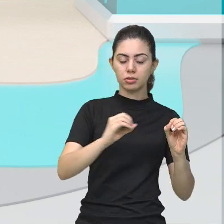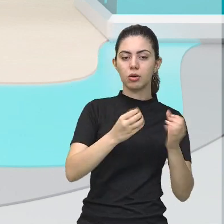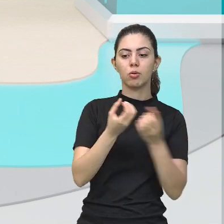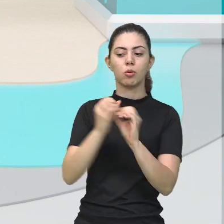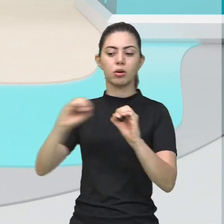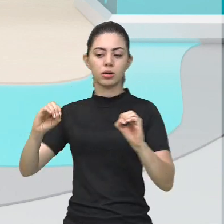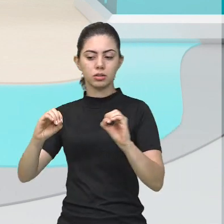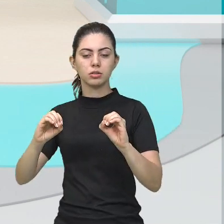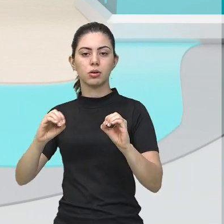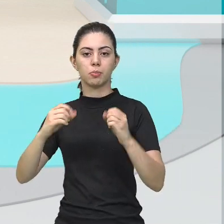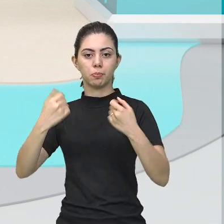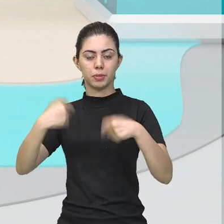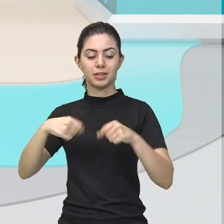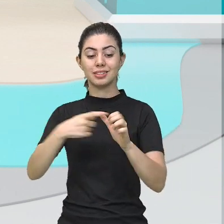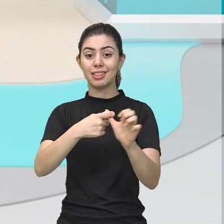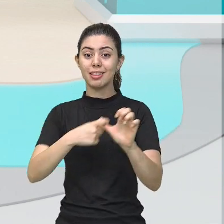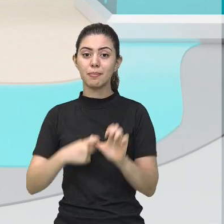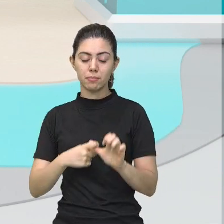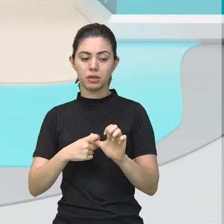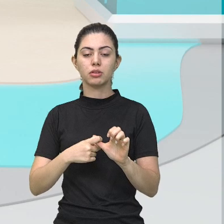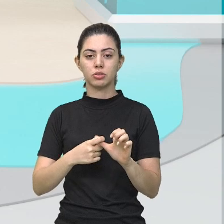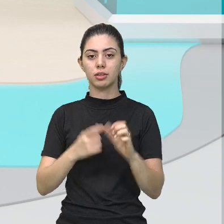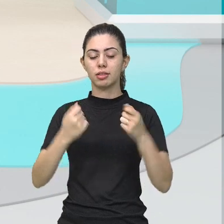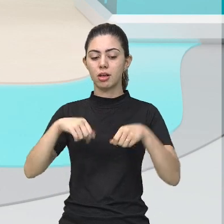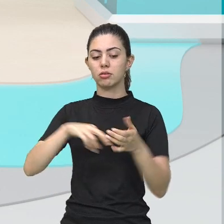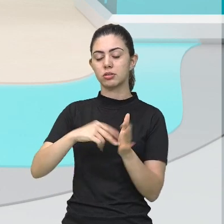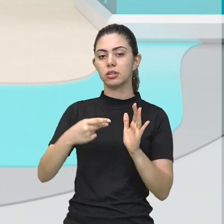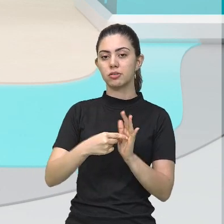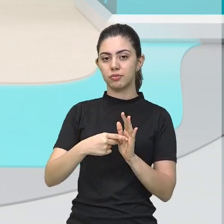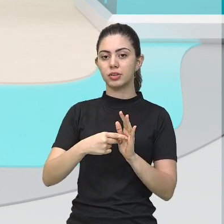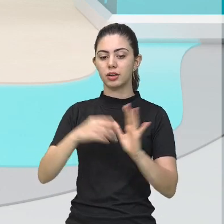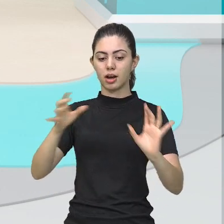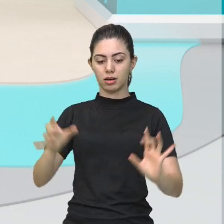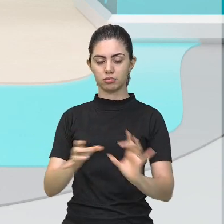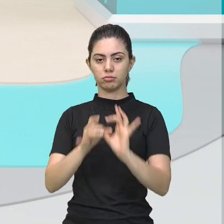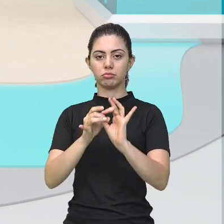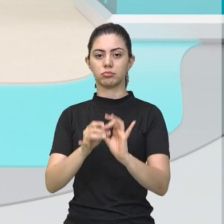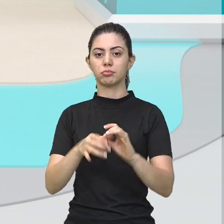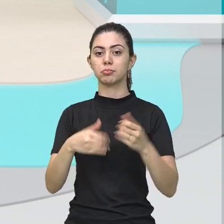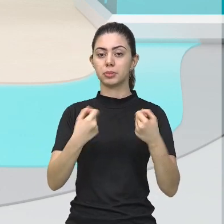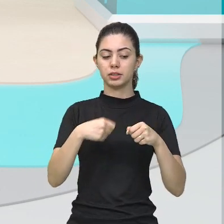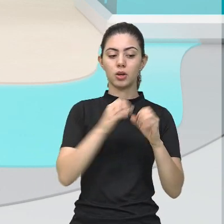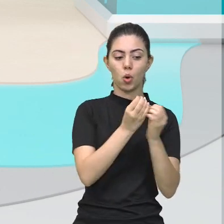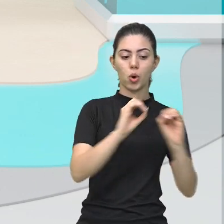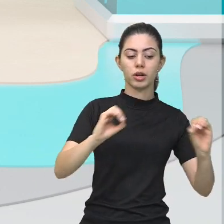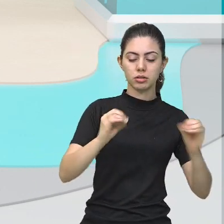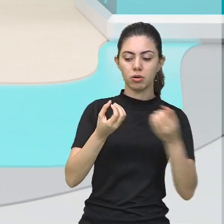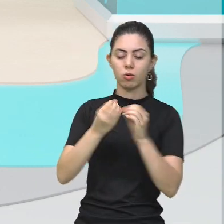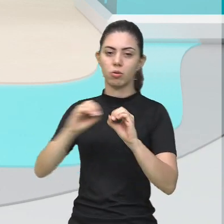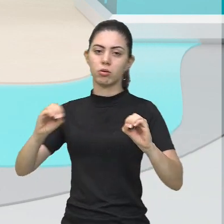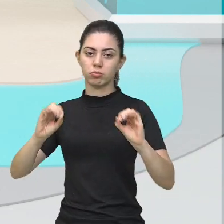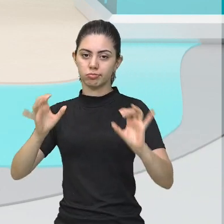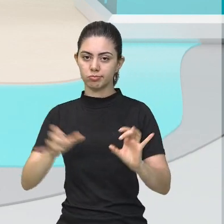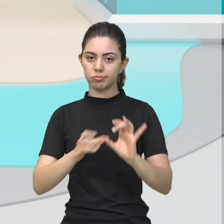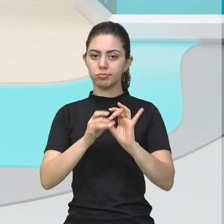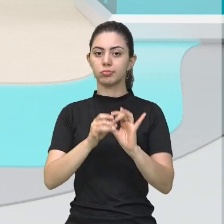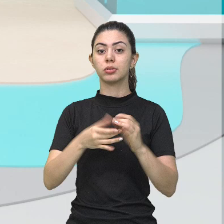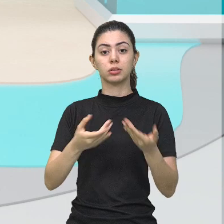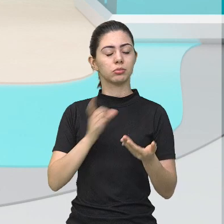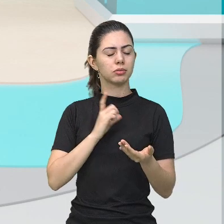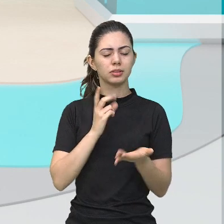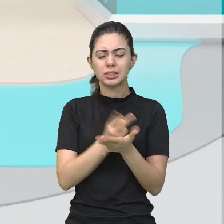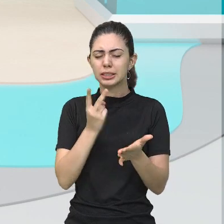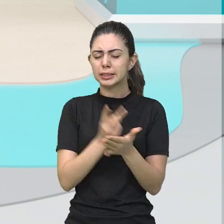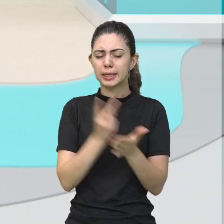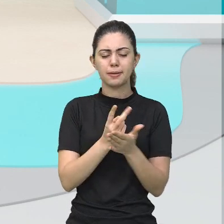outra, significa que ela depende daquela outra oração, a oração principal, e as orações sempre contêm verbos. Então,